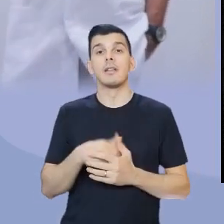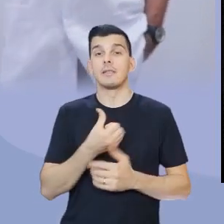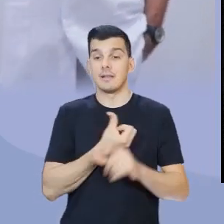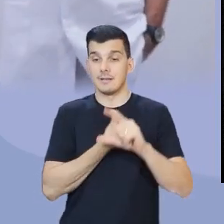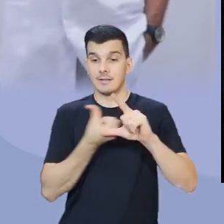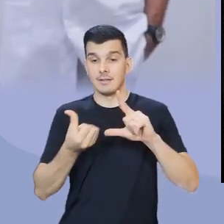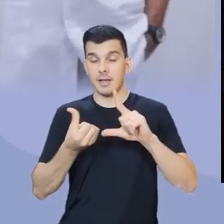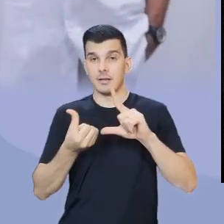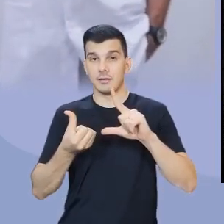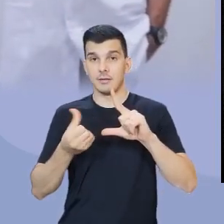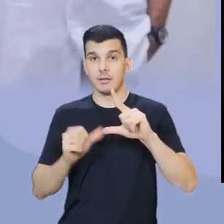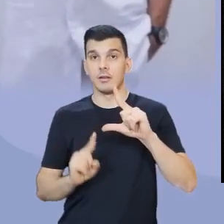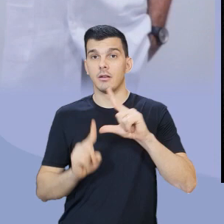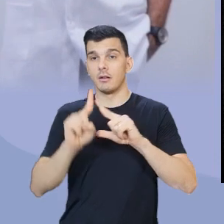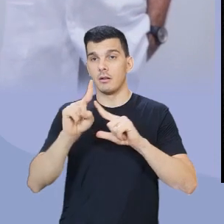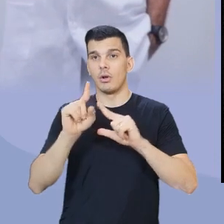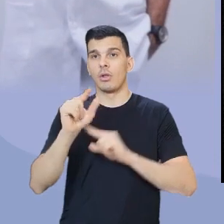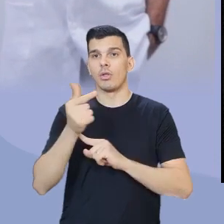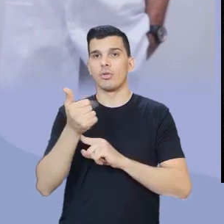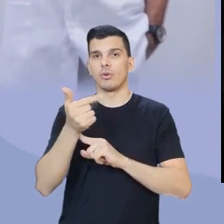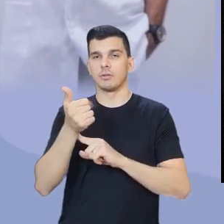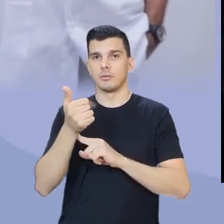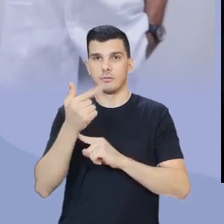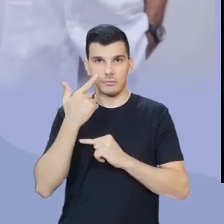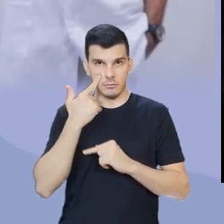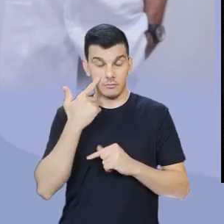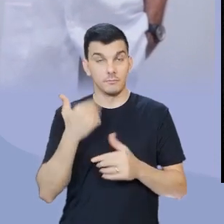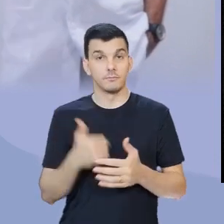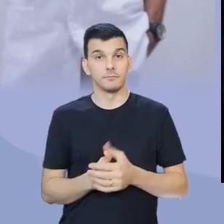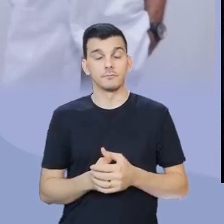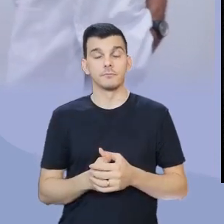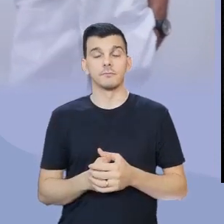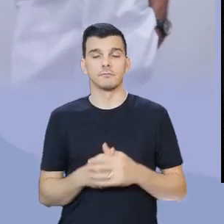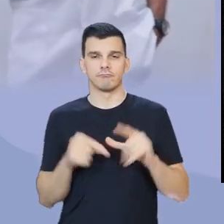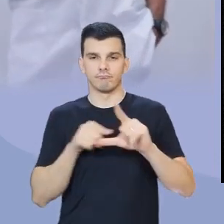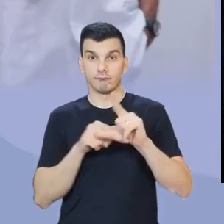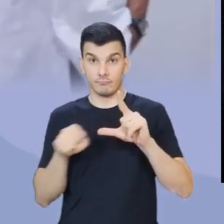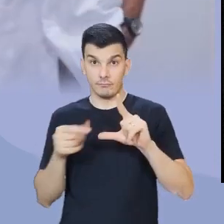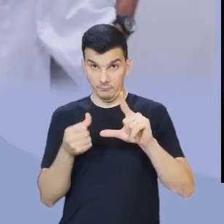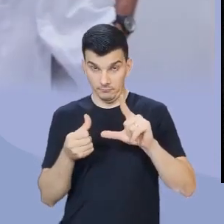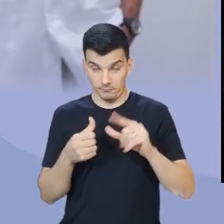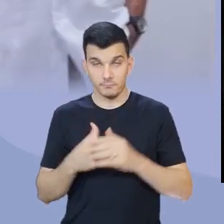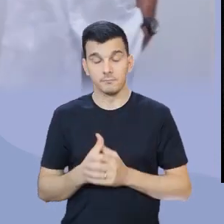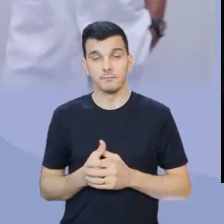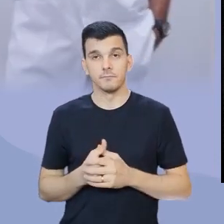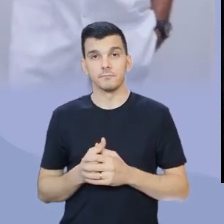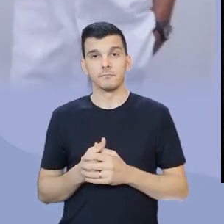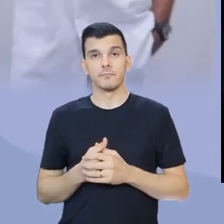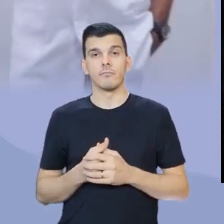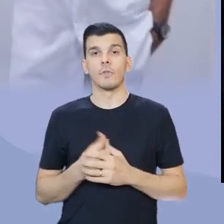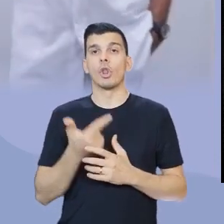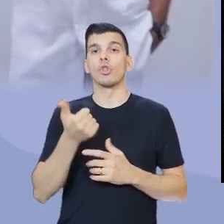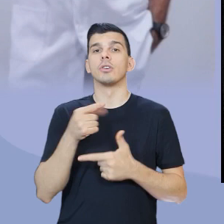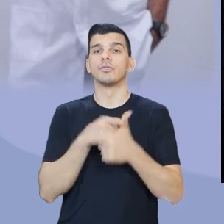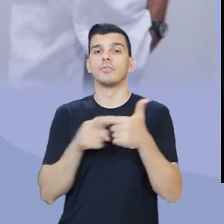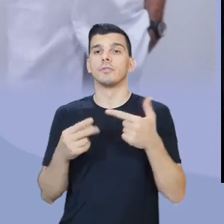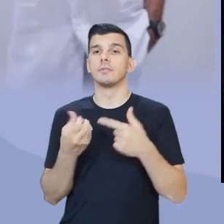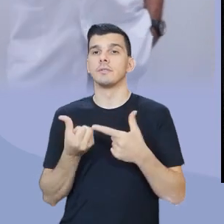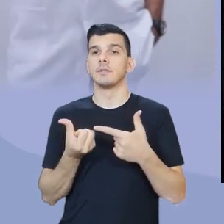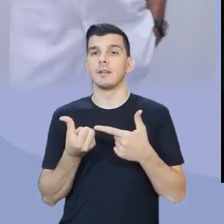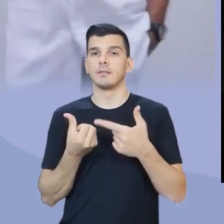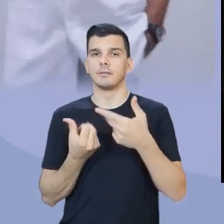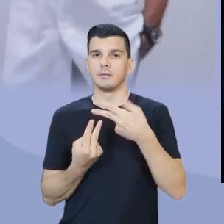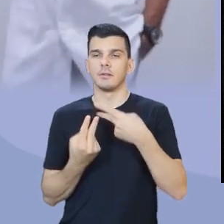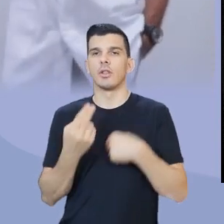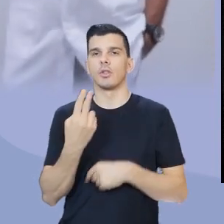base e 12 na altura. Ele tem o oposto, o cateto oposto, 12, e o cateto adjacente, 6. 12 dividido por 6, 2. É